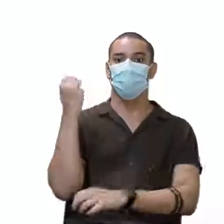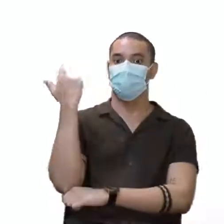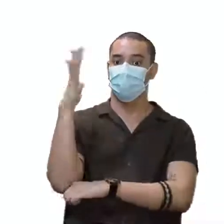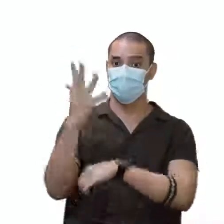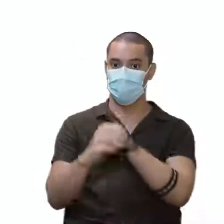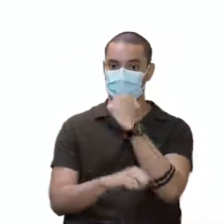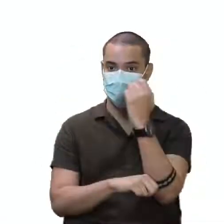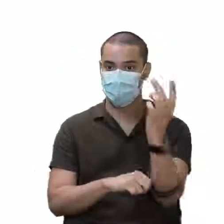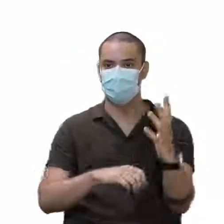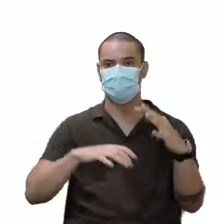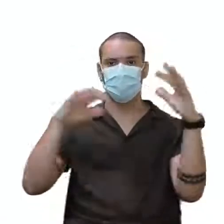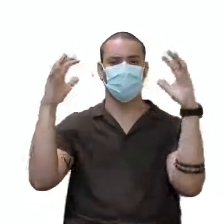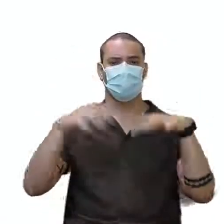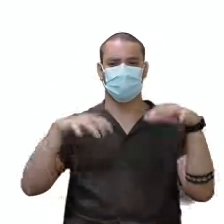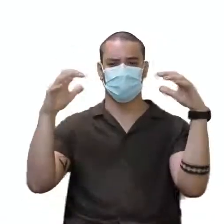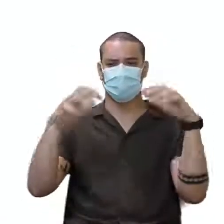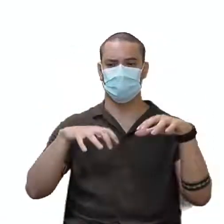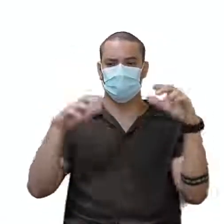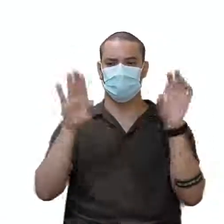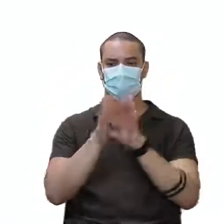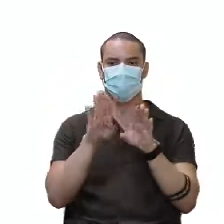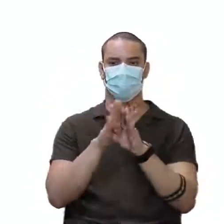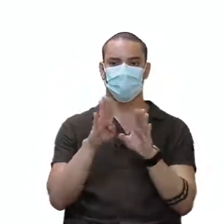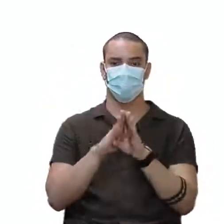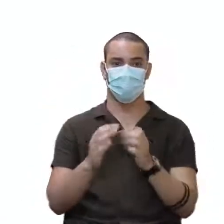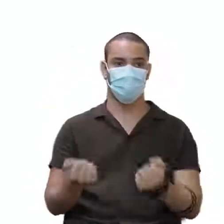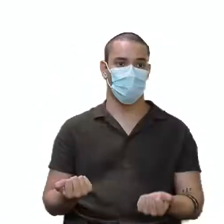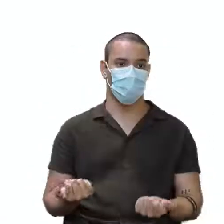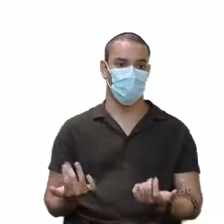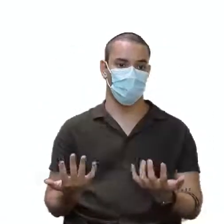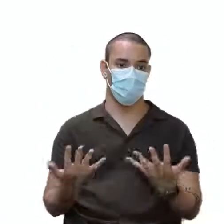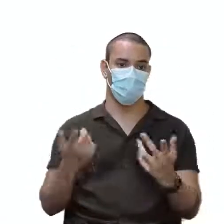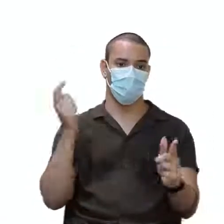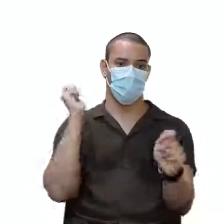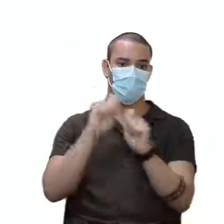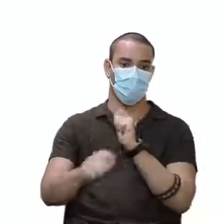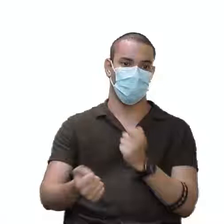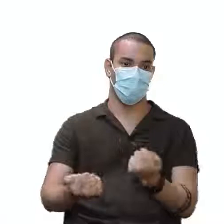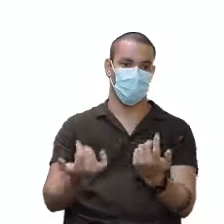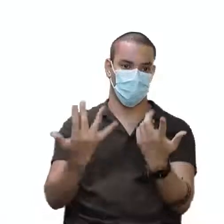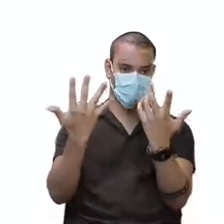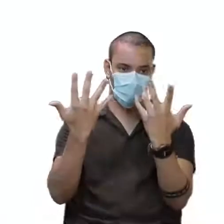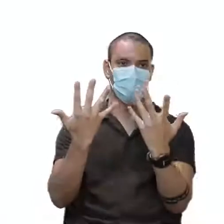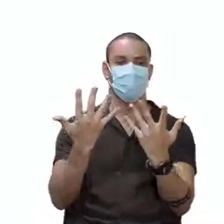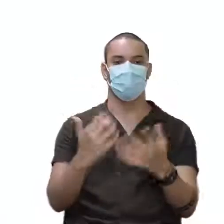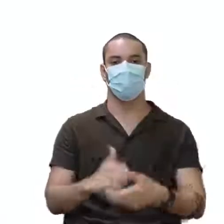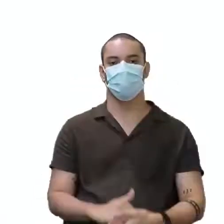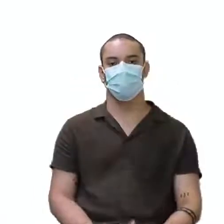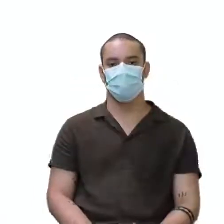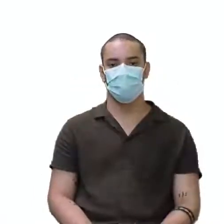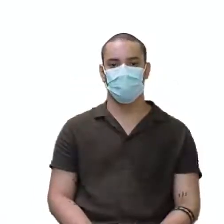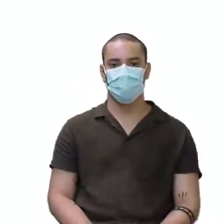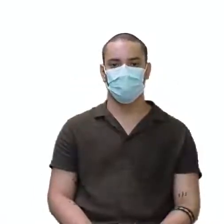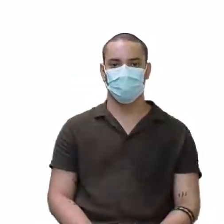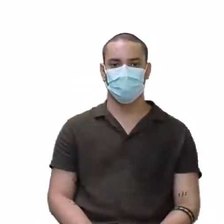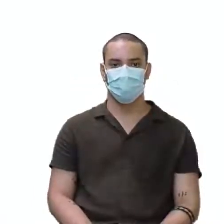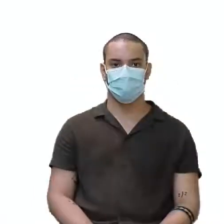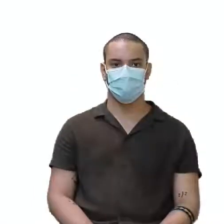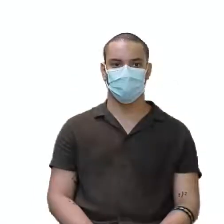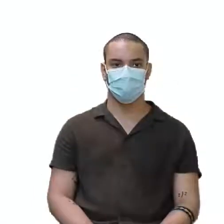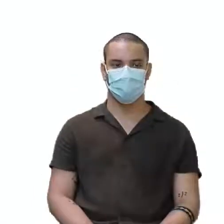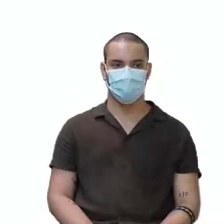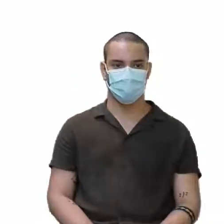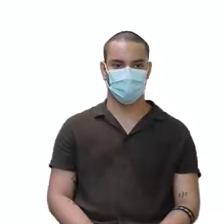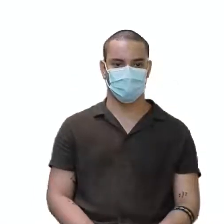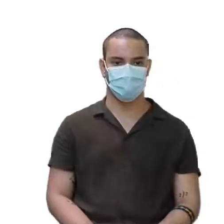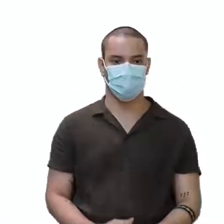florestas, tempestades e incêndios. Olha só, aí a gente tem aqui alguns exemplos, né?